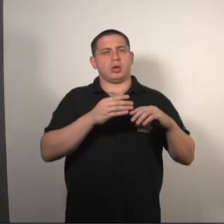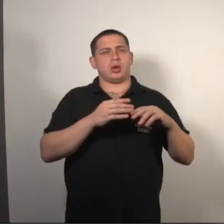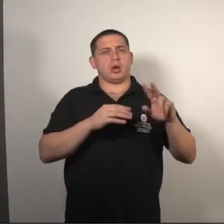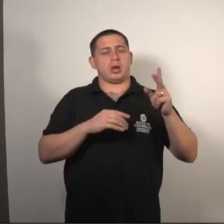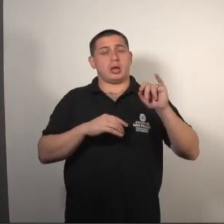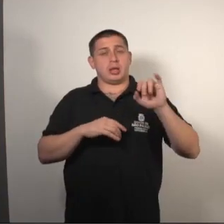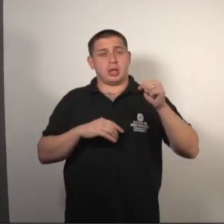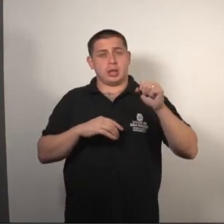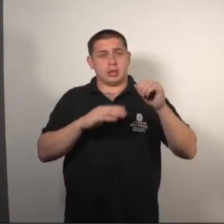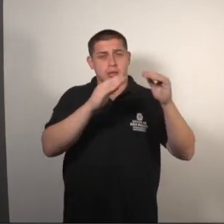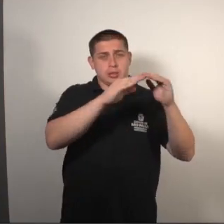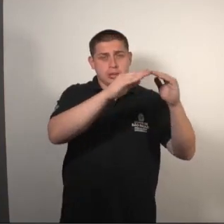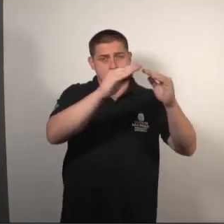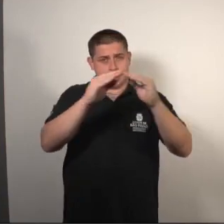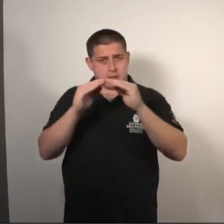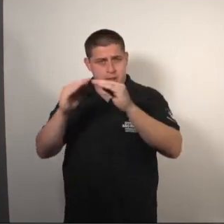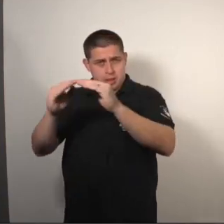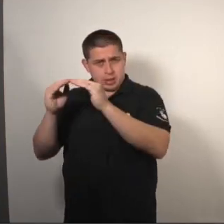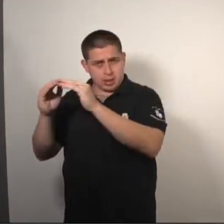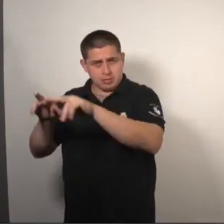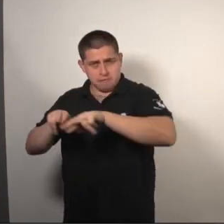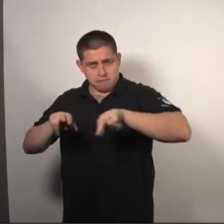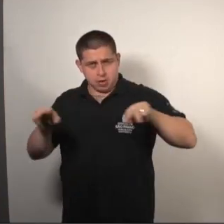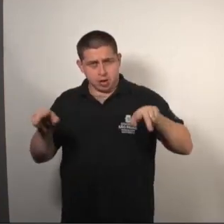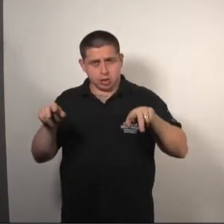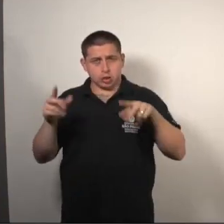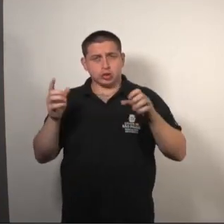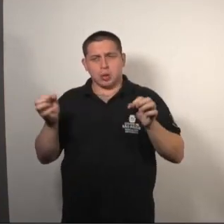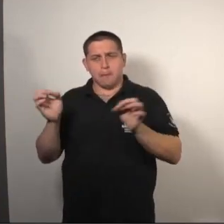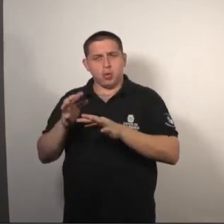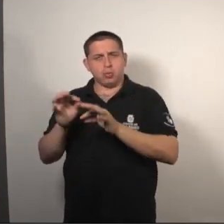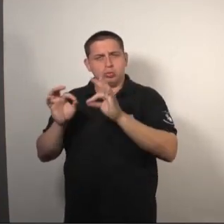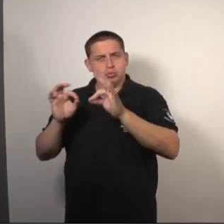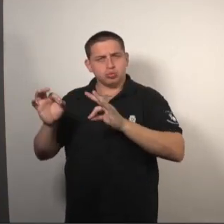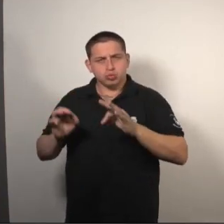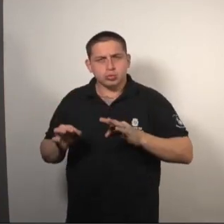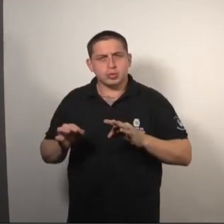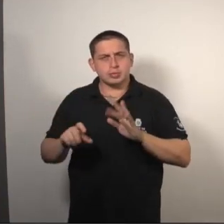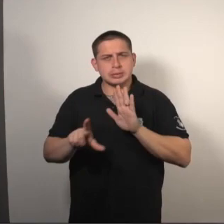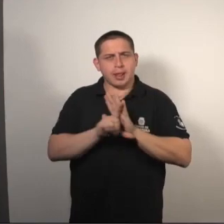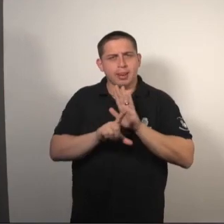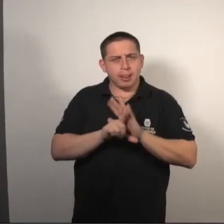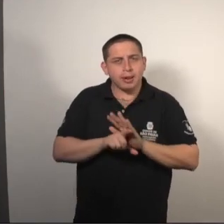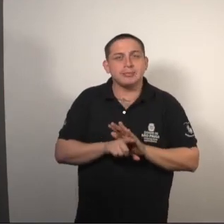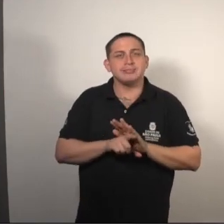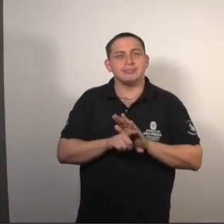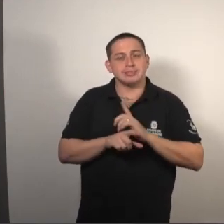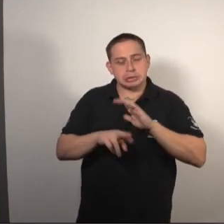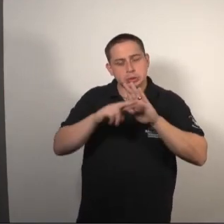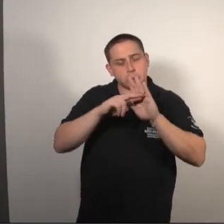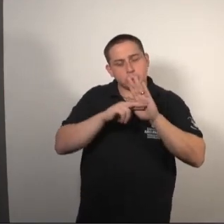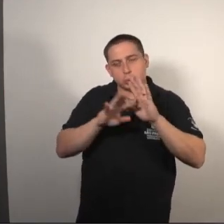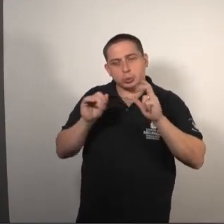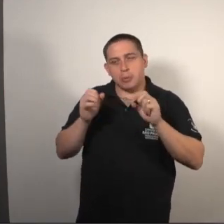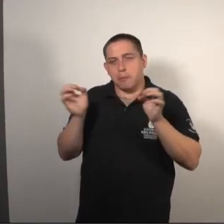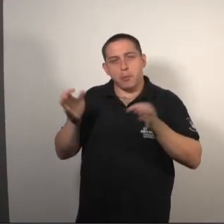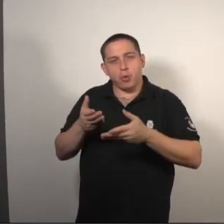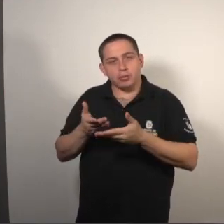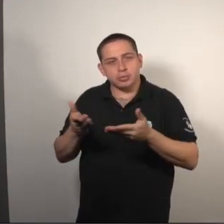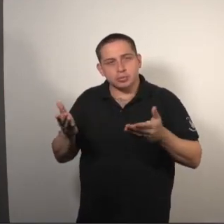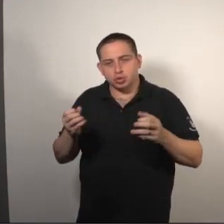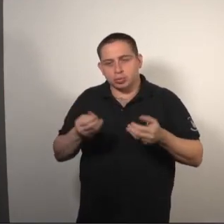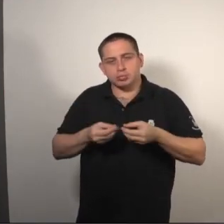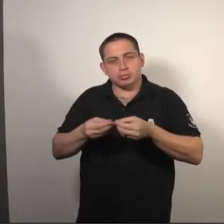HIS licenciadas, né? Isso é um pouco para mostrar o quanto que a economia da cidade tem podido gerar benefícios